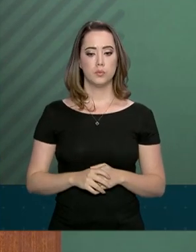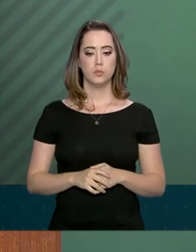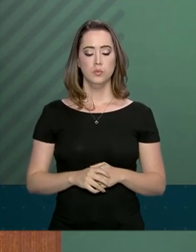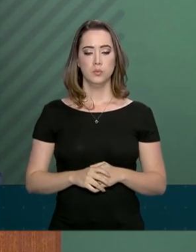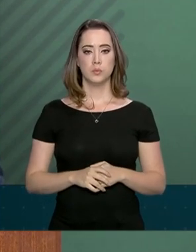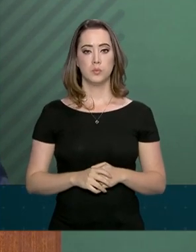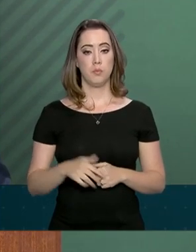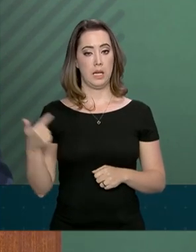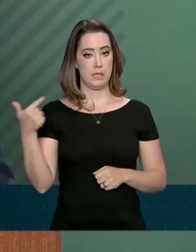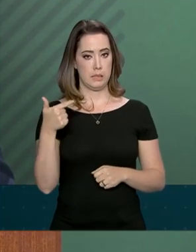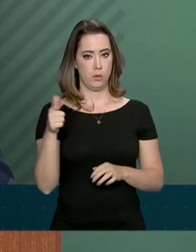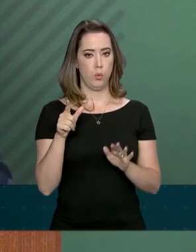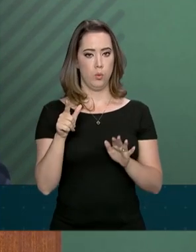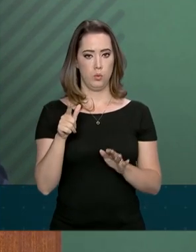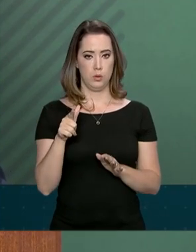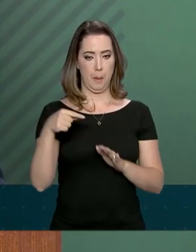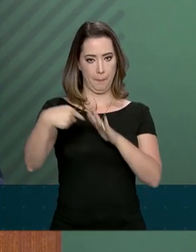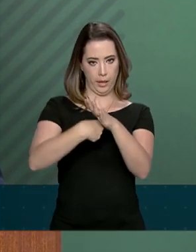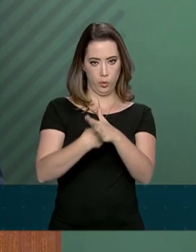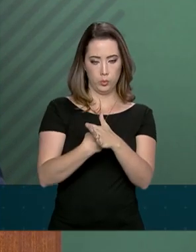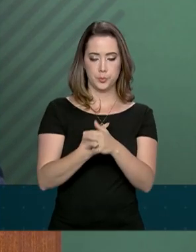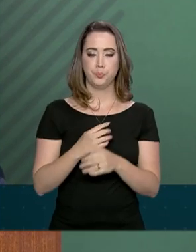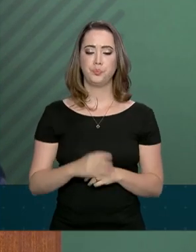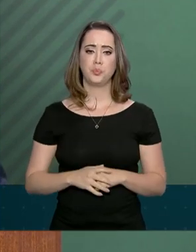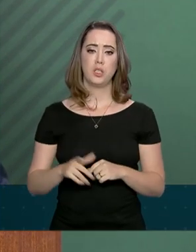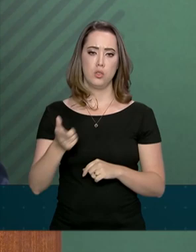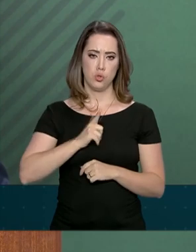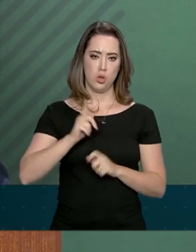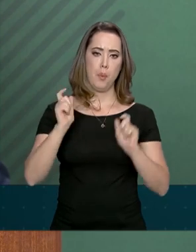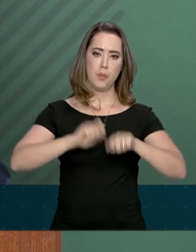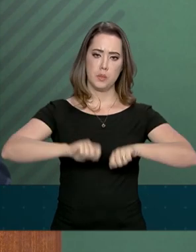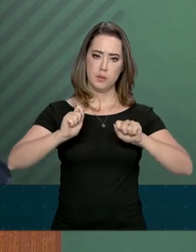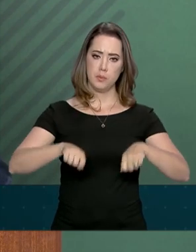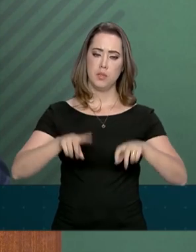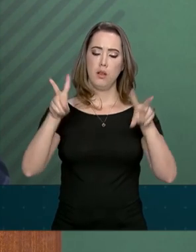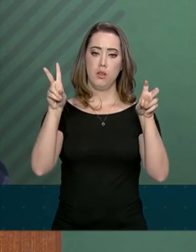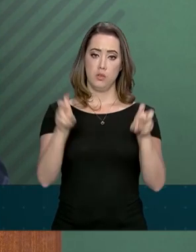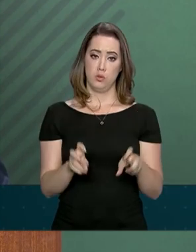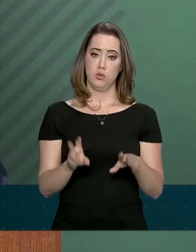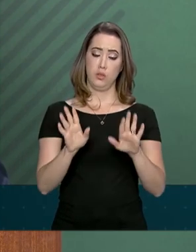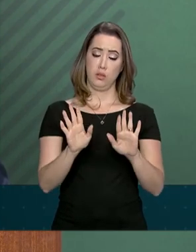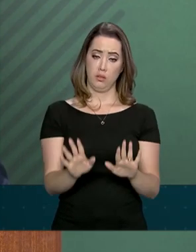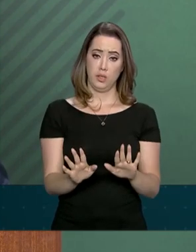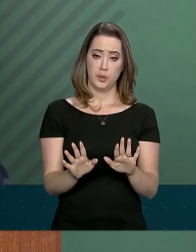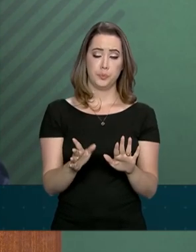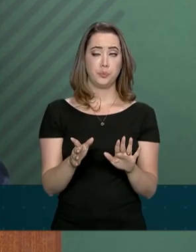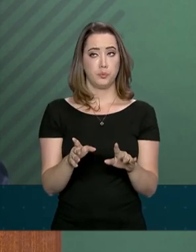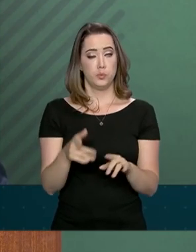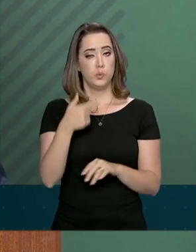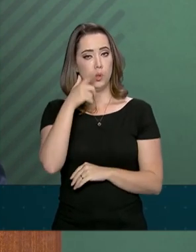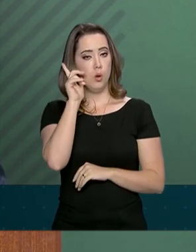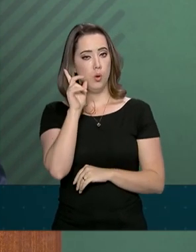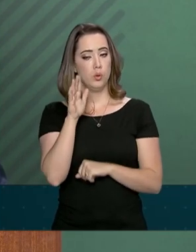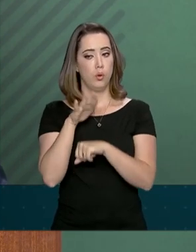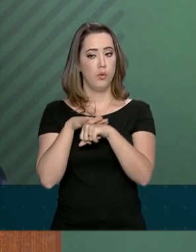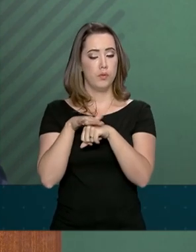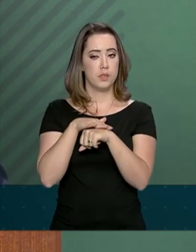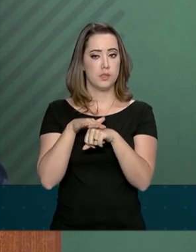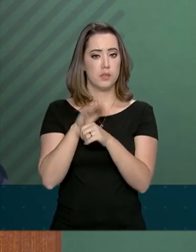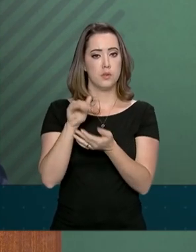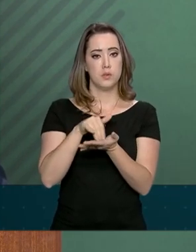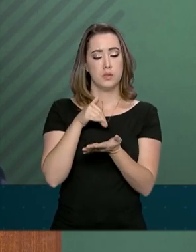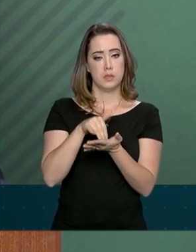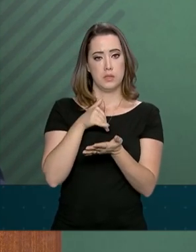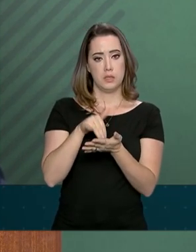havia há a possibilidade de que isso fosse tratado inclusive ontem conversei com o secretário